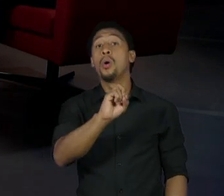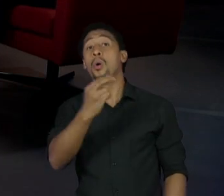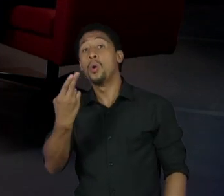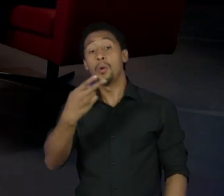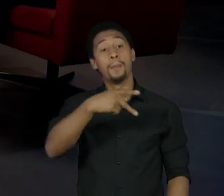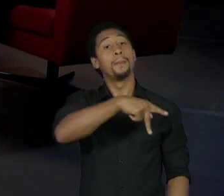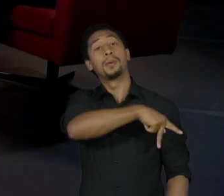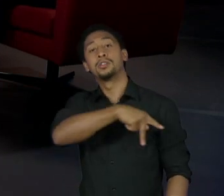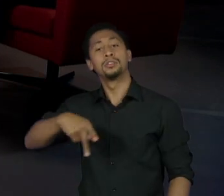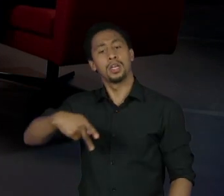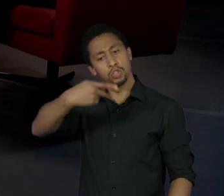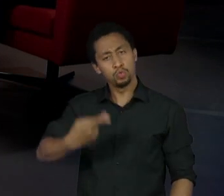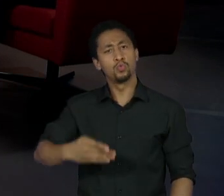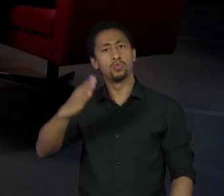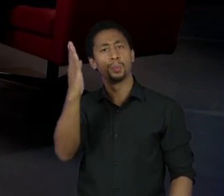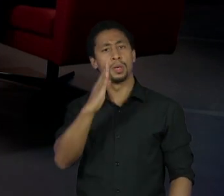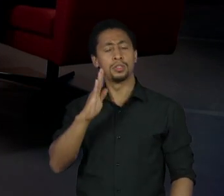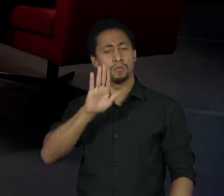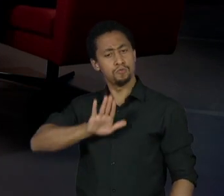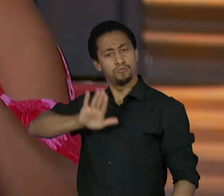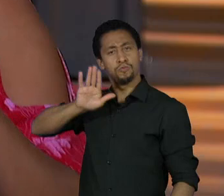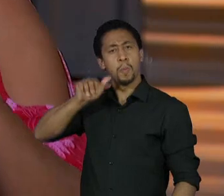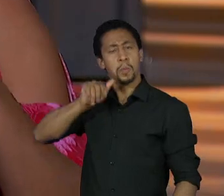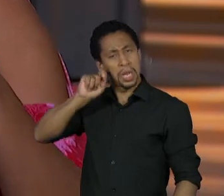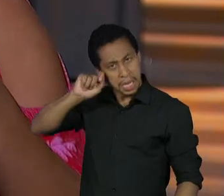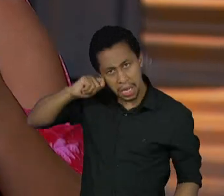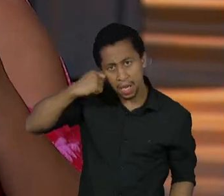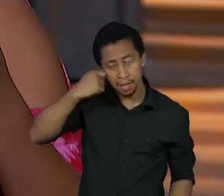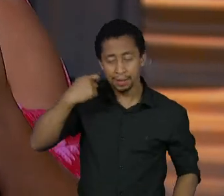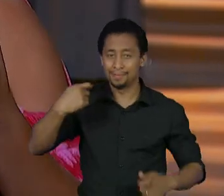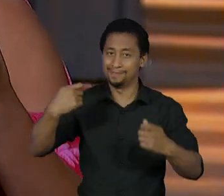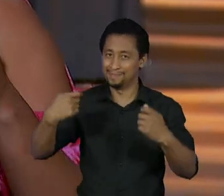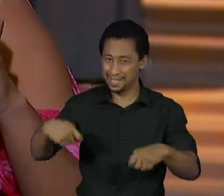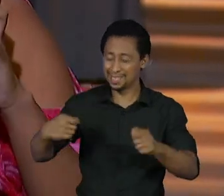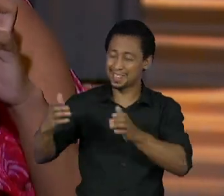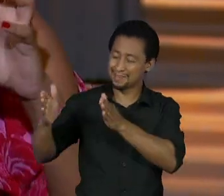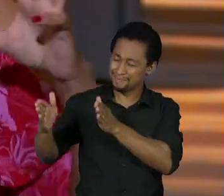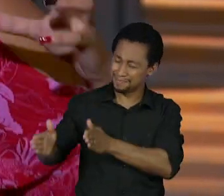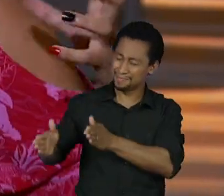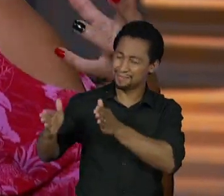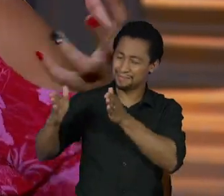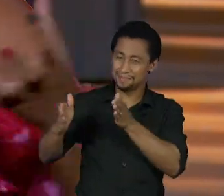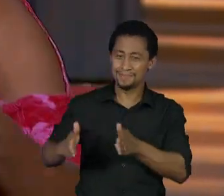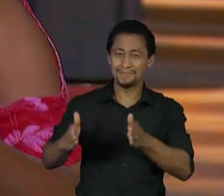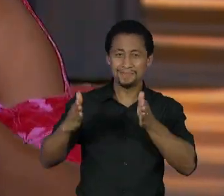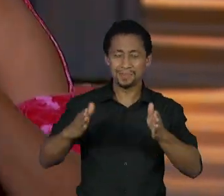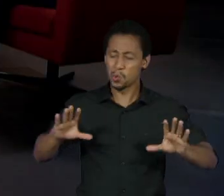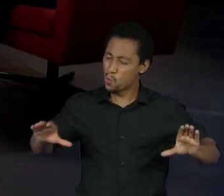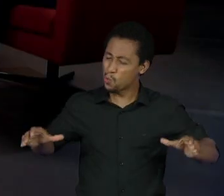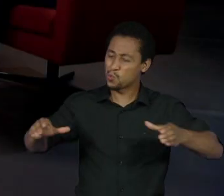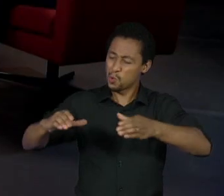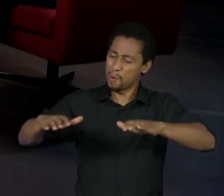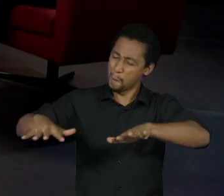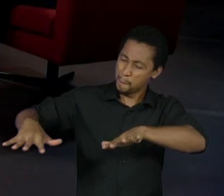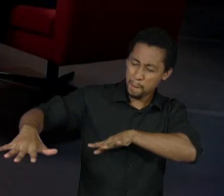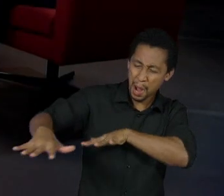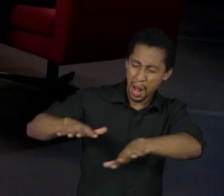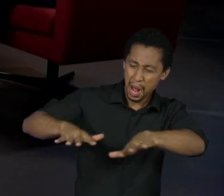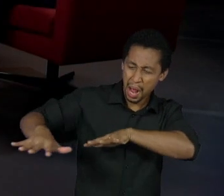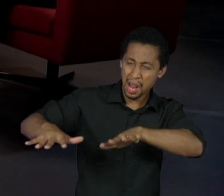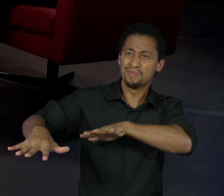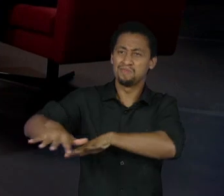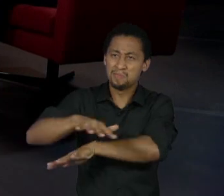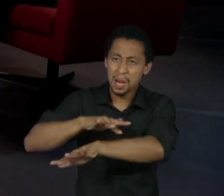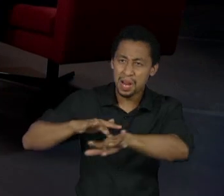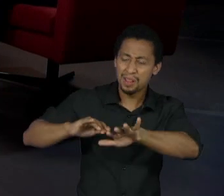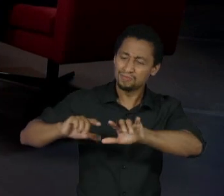ter uma mulher negra presidente do Brasil? Por que não? Isso precisa ser parte de um processo, de um movimento coletivo. Você já está construindo essa coligação